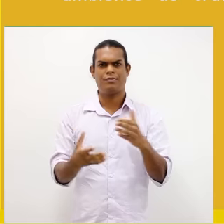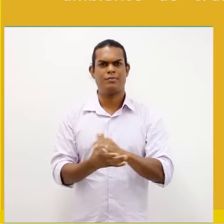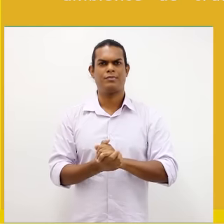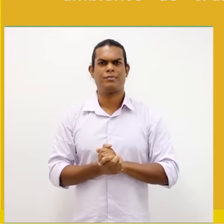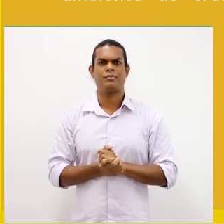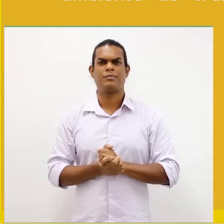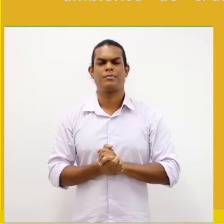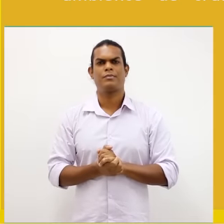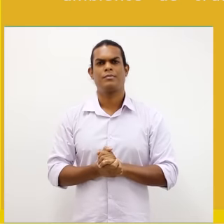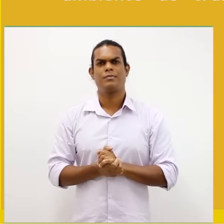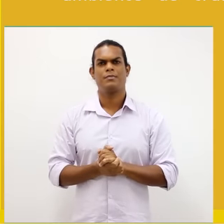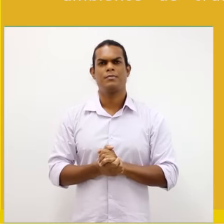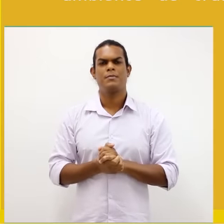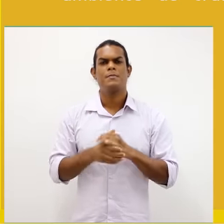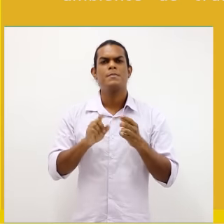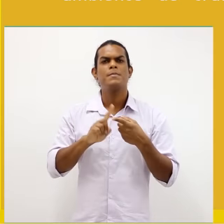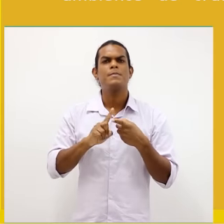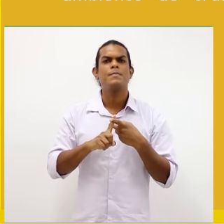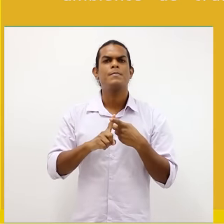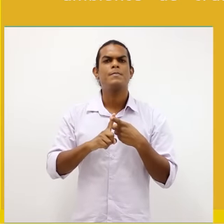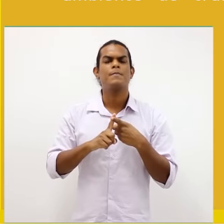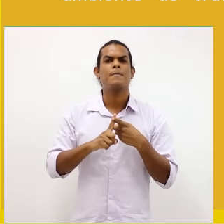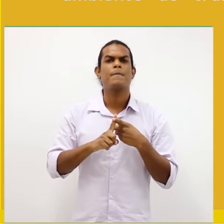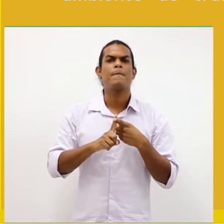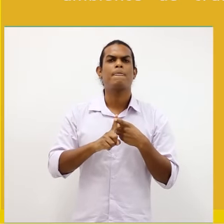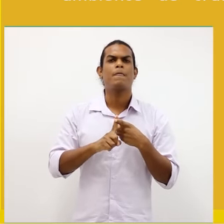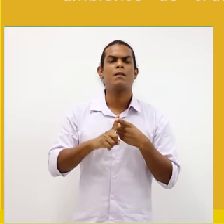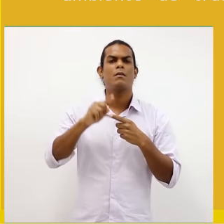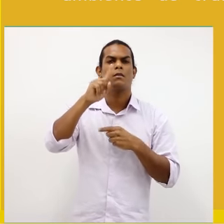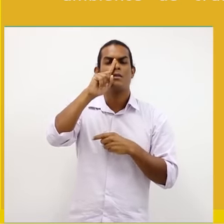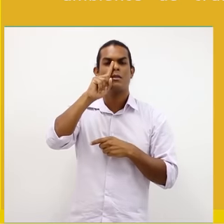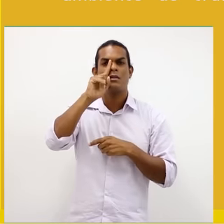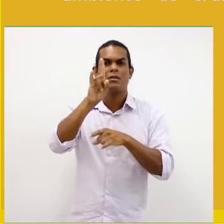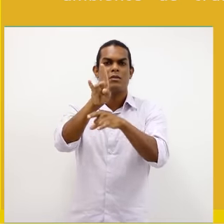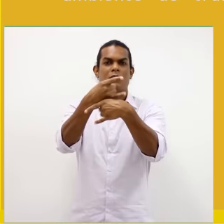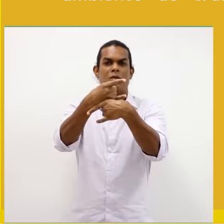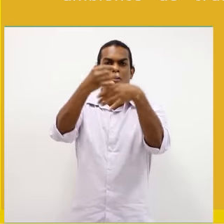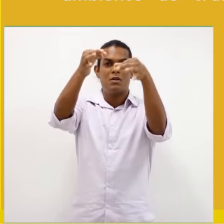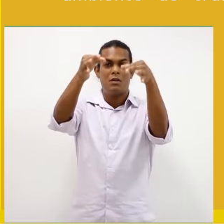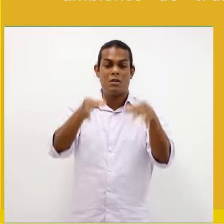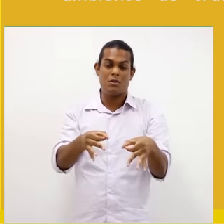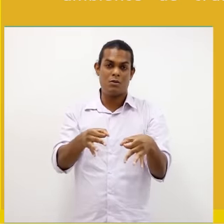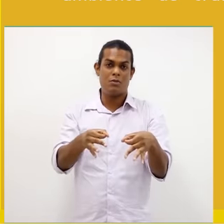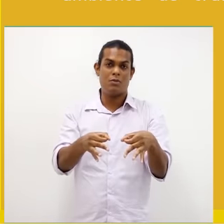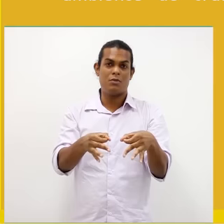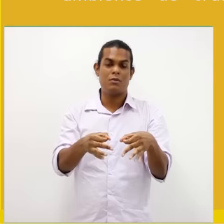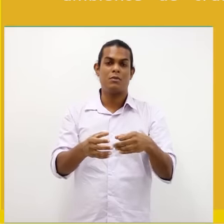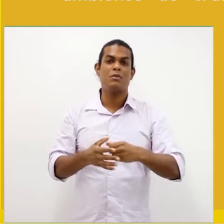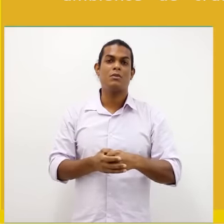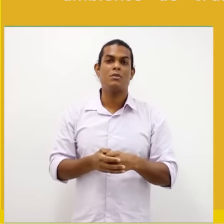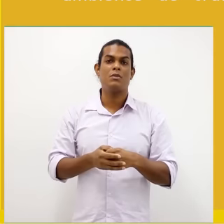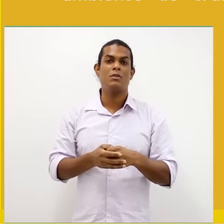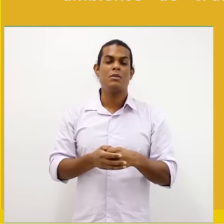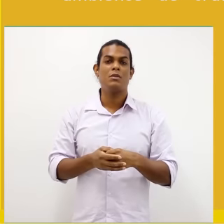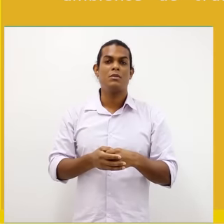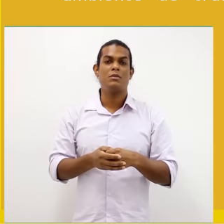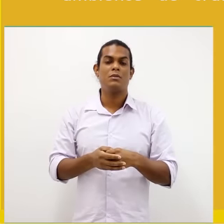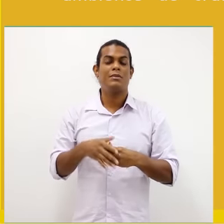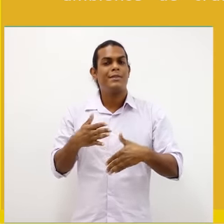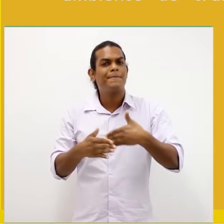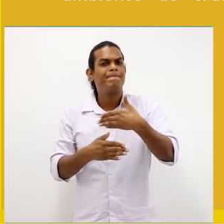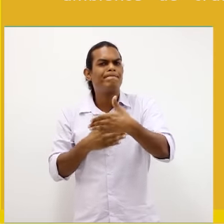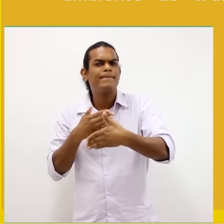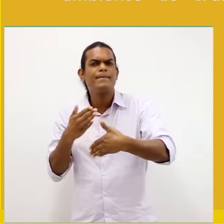que nós temos como tipo de risco é o risco ergonômico. Esses riscos ergonômicos são exatamente relacionados ao conforto ambiental,